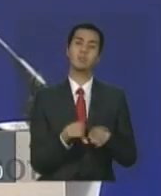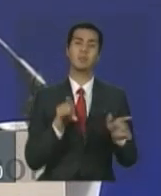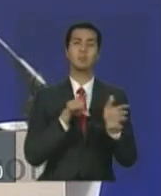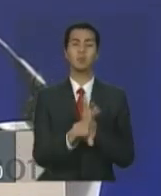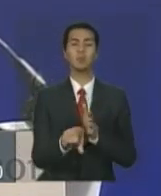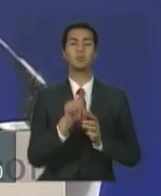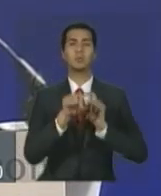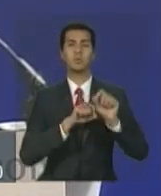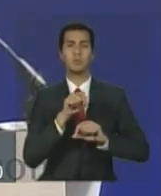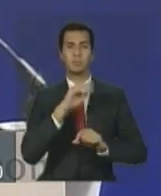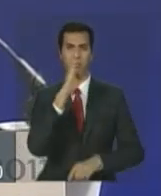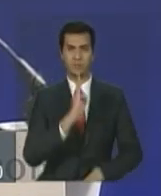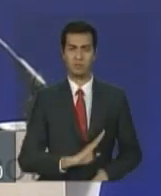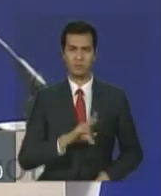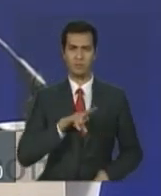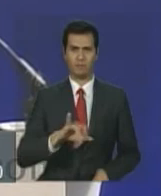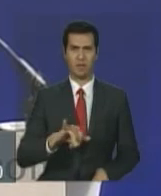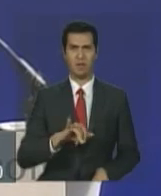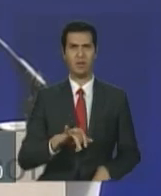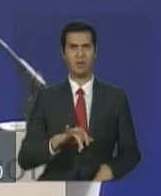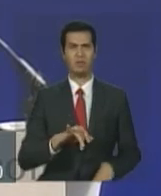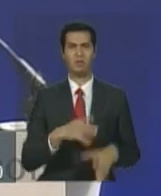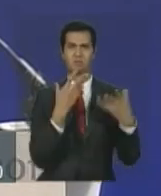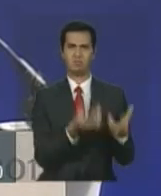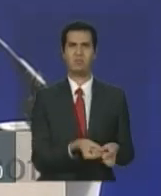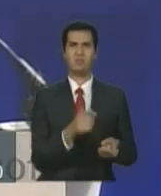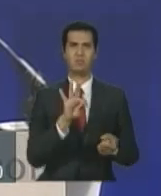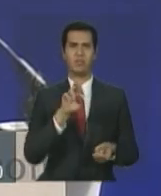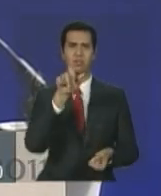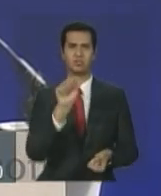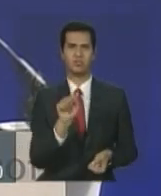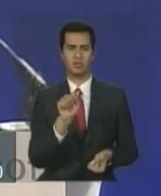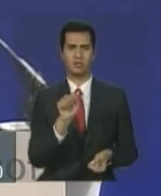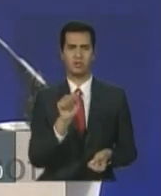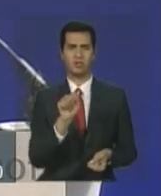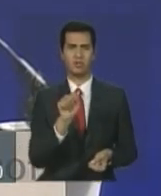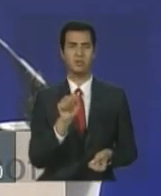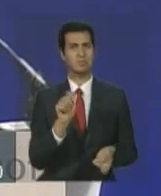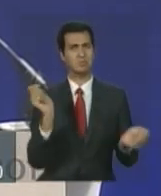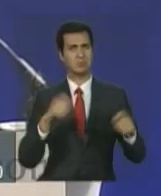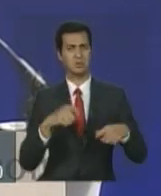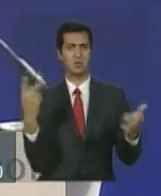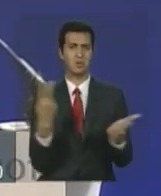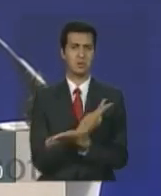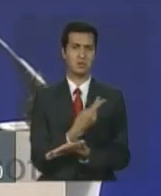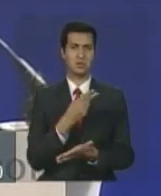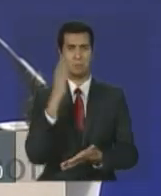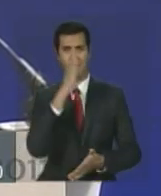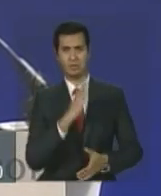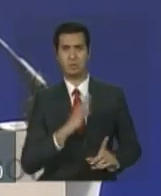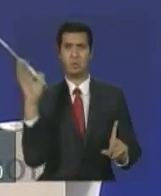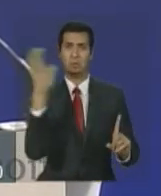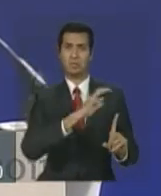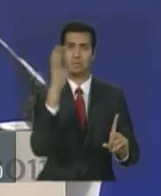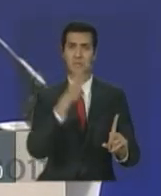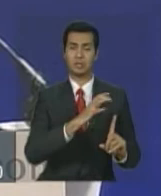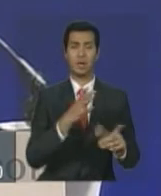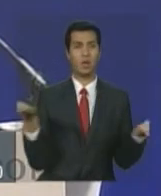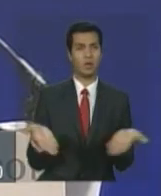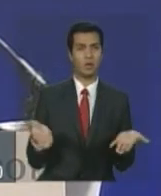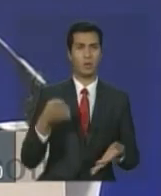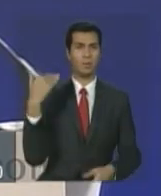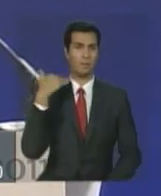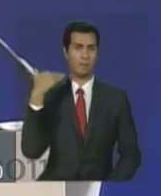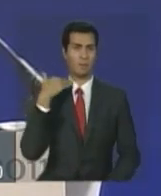taxa. Se a senhora puder elaborar um pouco, dizendo se isso, essa taxa pode ter alguma implicação para o Brasil, a gente, quer dizer que os bancos vão ter que pagar